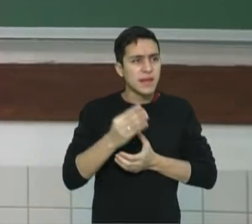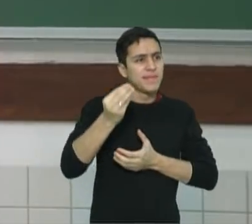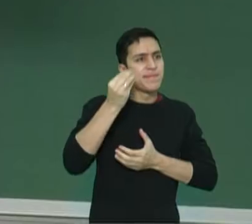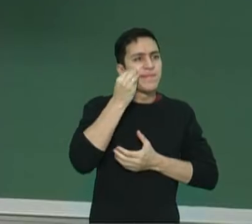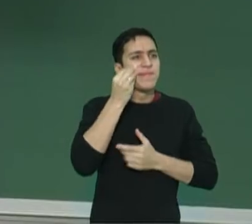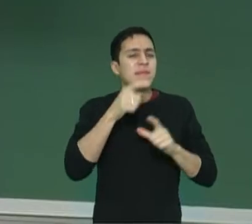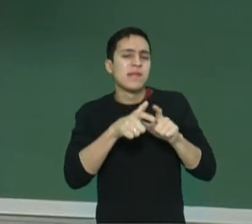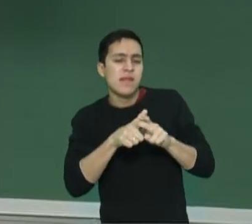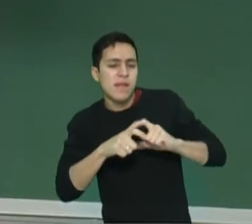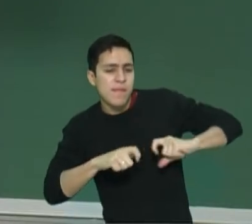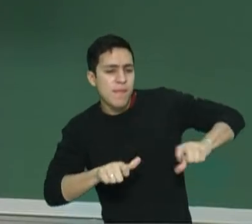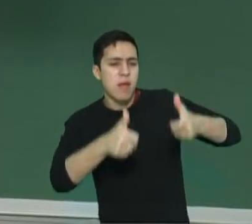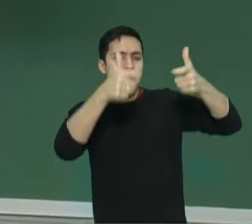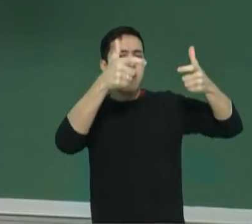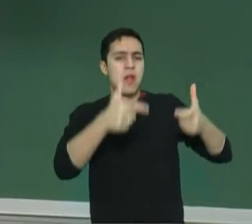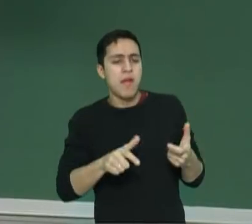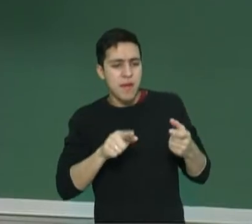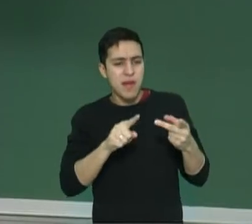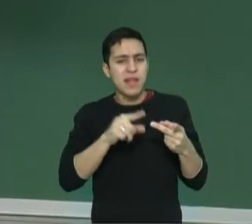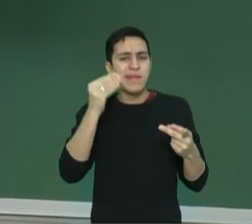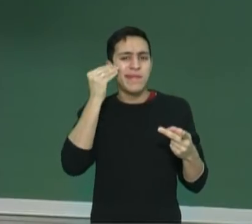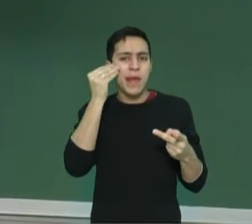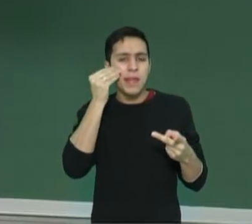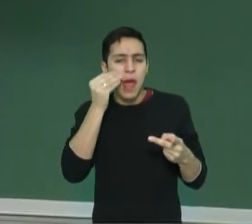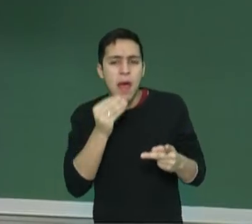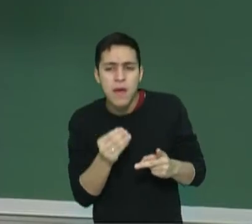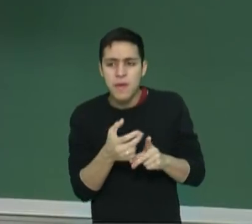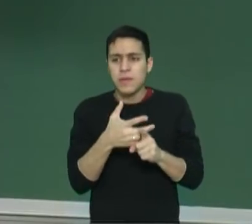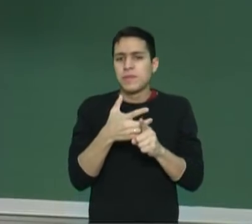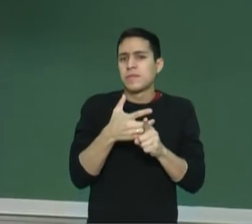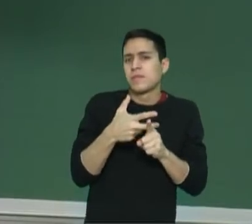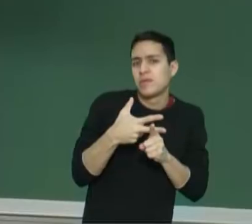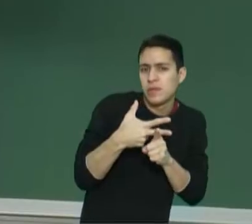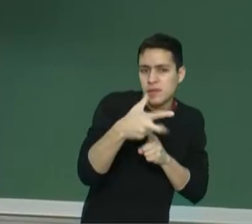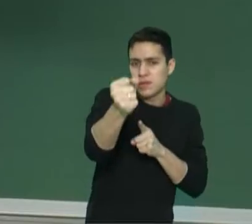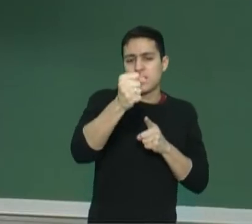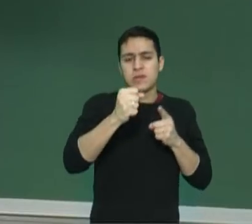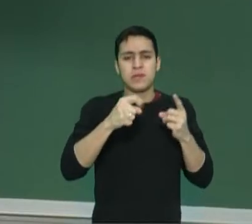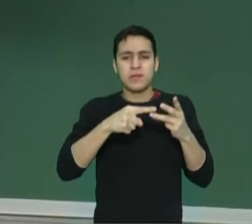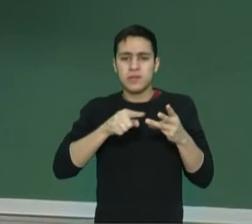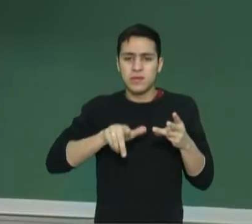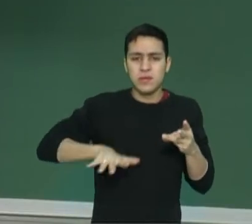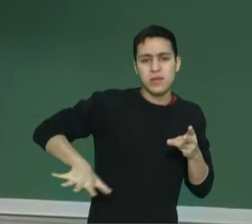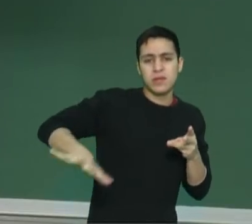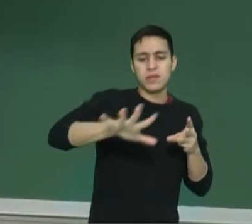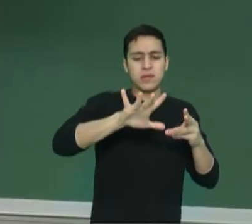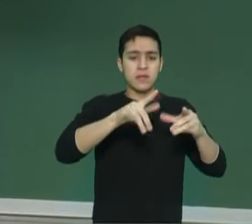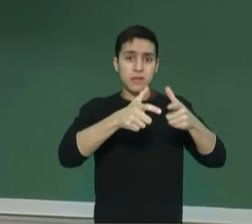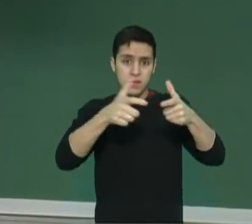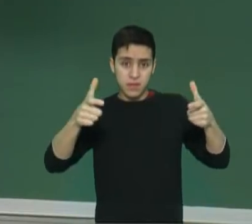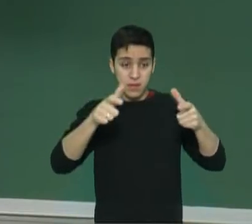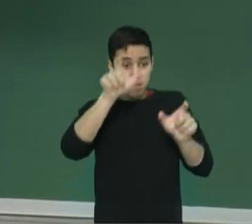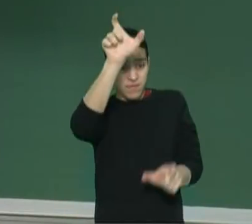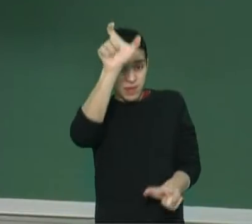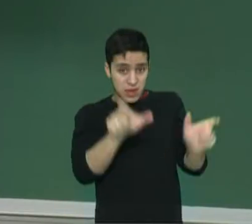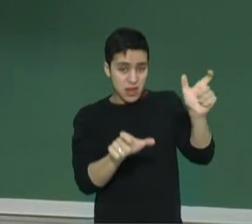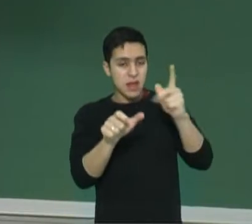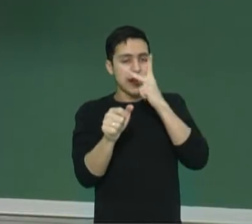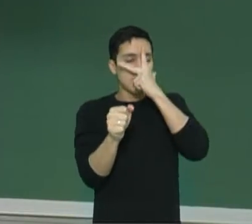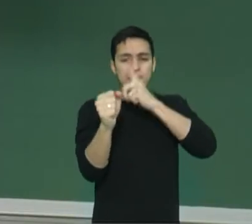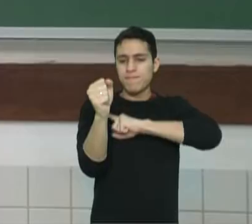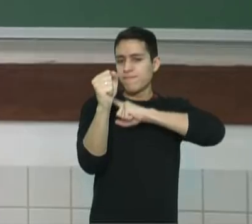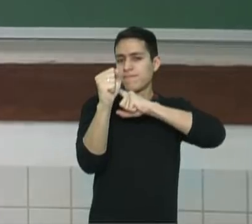aprimoramento local, essa noção de conquista, de dimensão, de espaço para o ser humano,